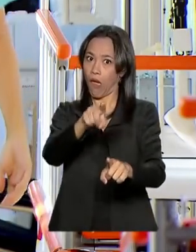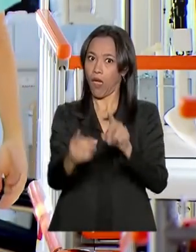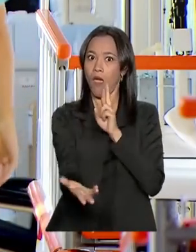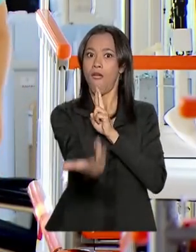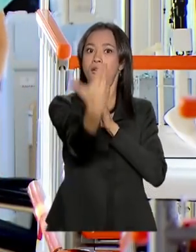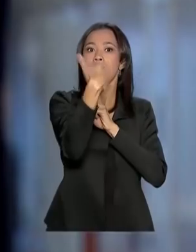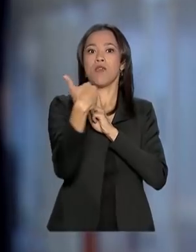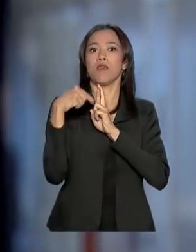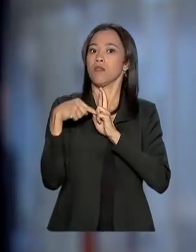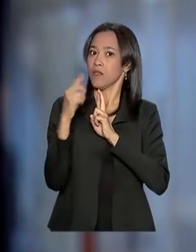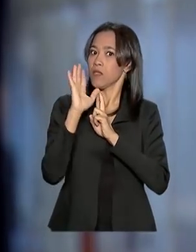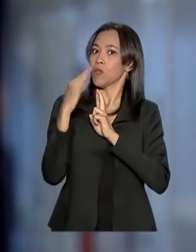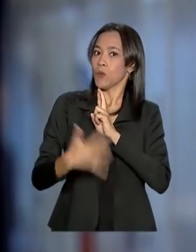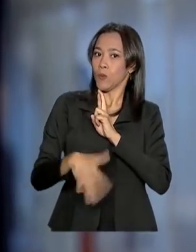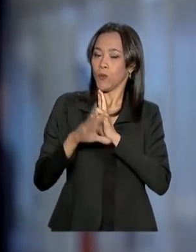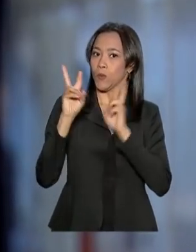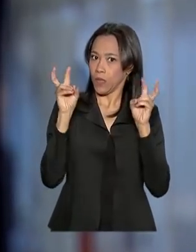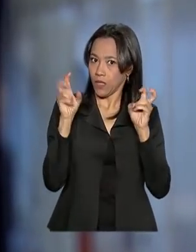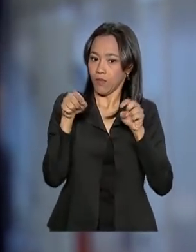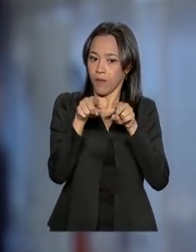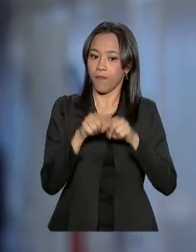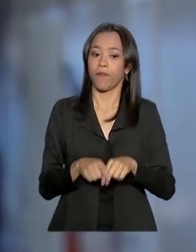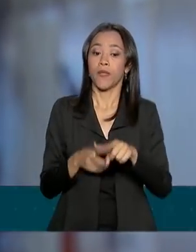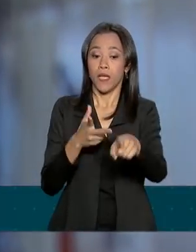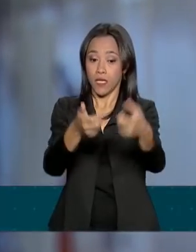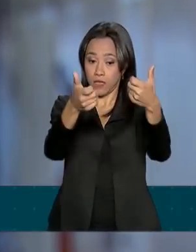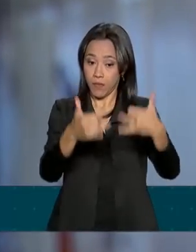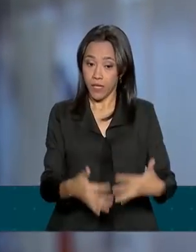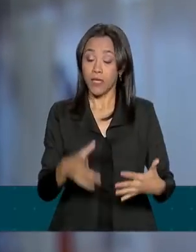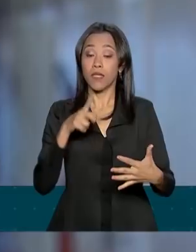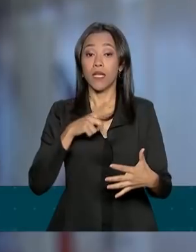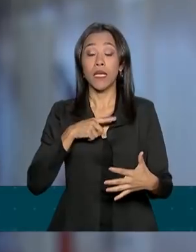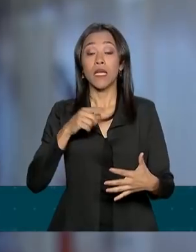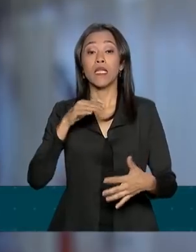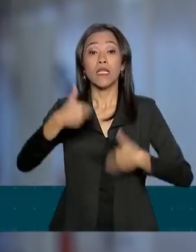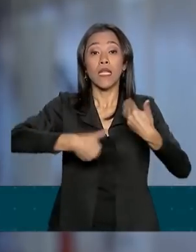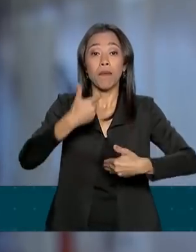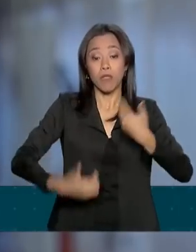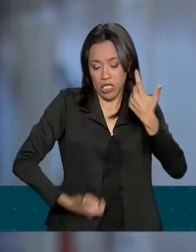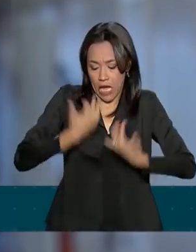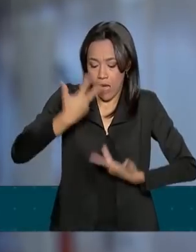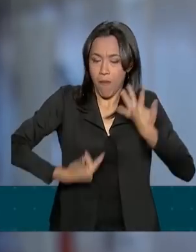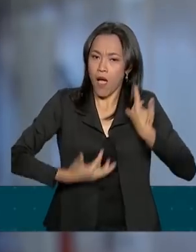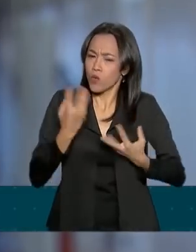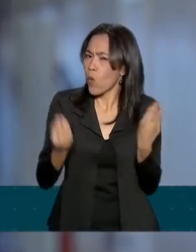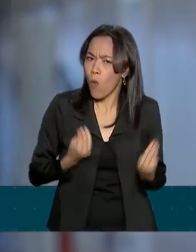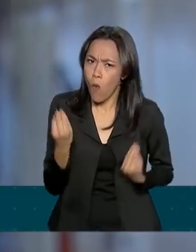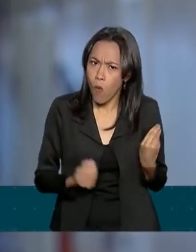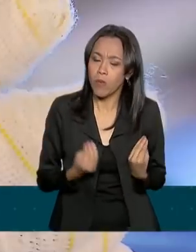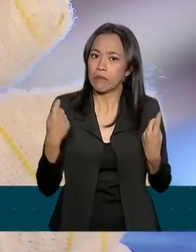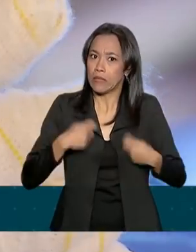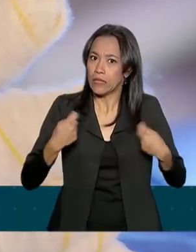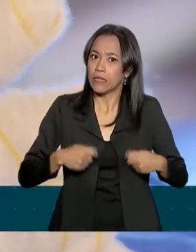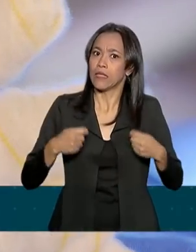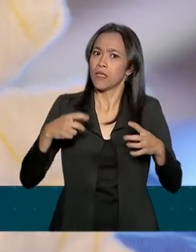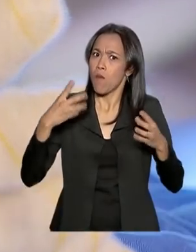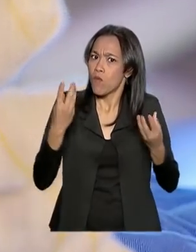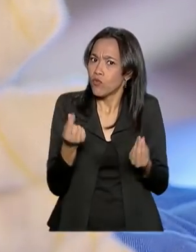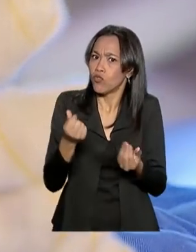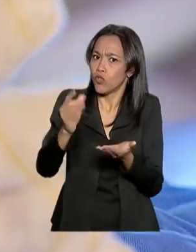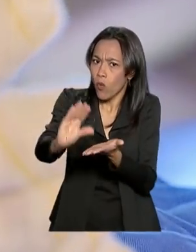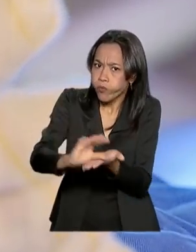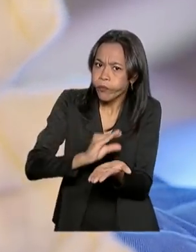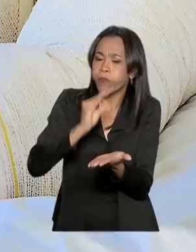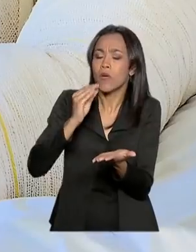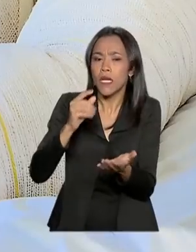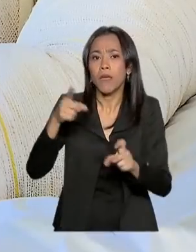assunto. Várias rotinas, a linha de cuidado de trauma, inclui hoje o tratamento de queimados, como uma linha de alta complexidade, que requer muito investimento e muita